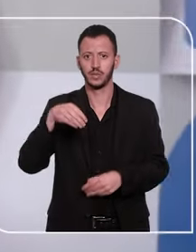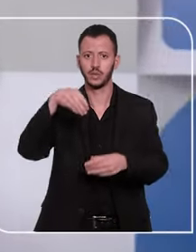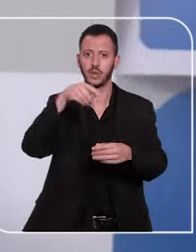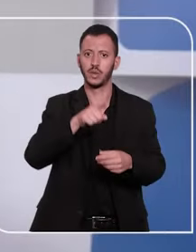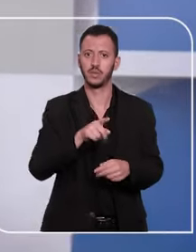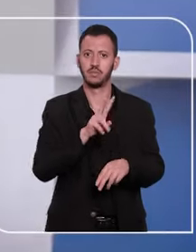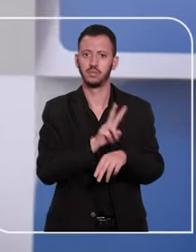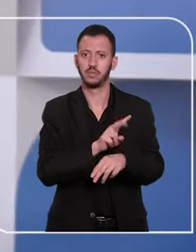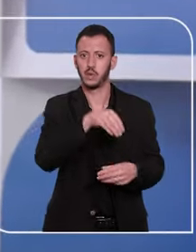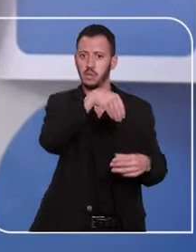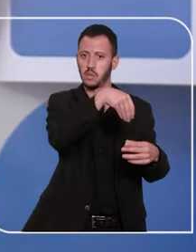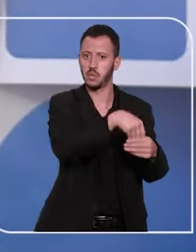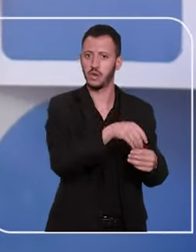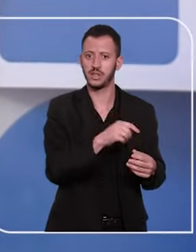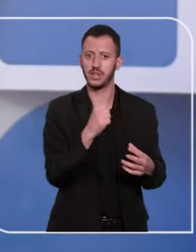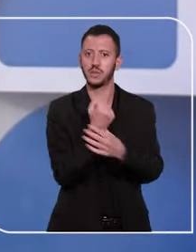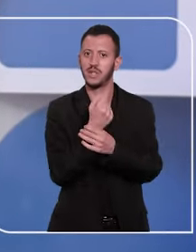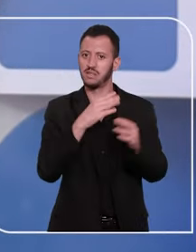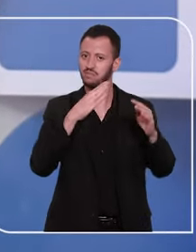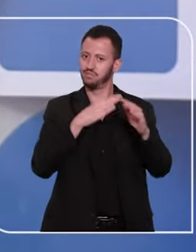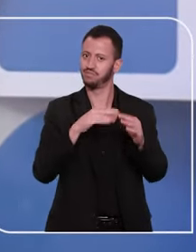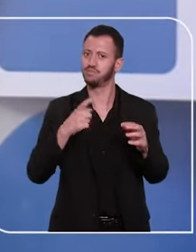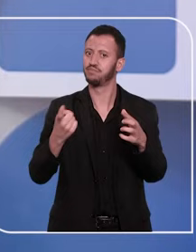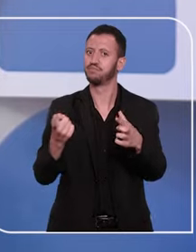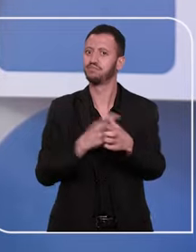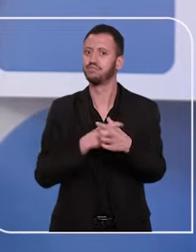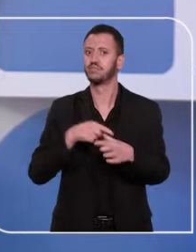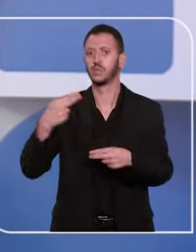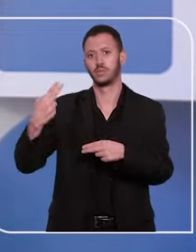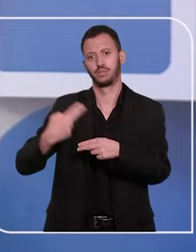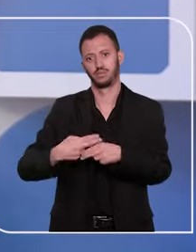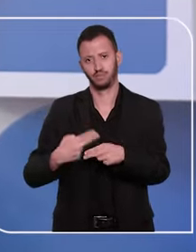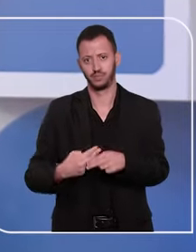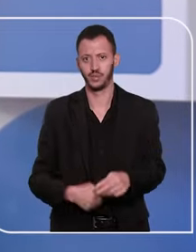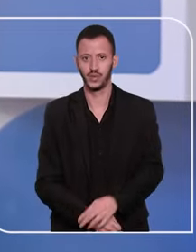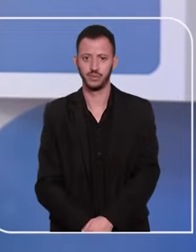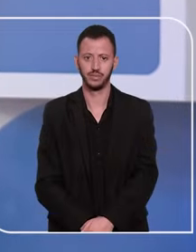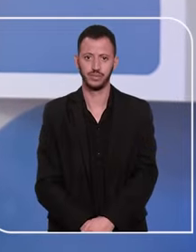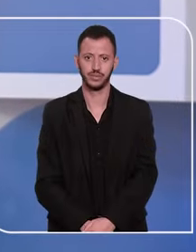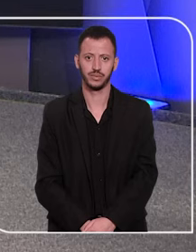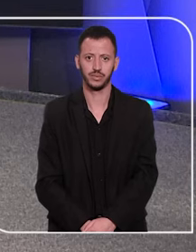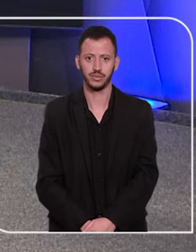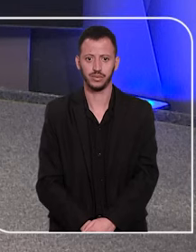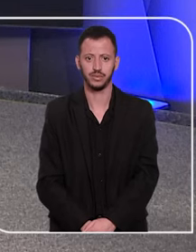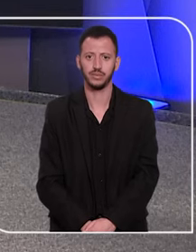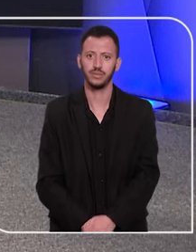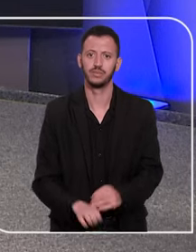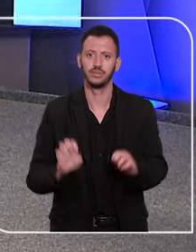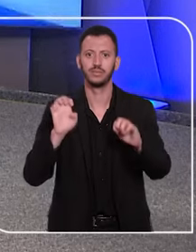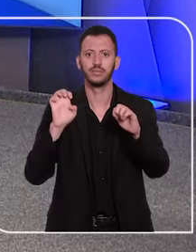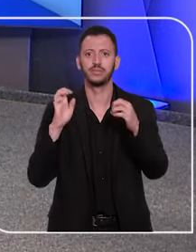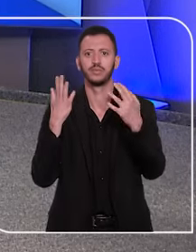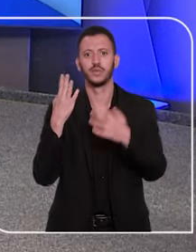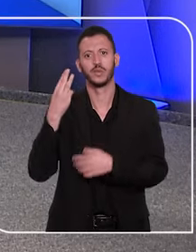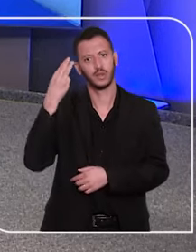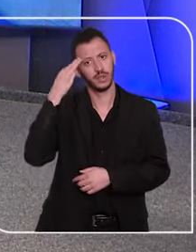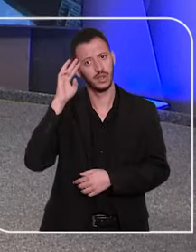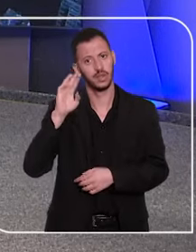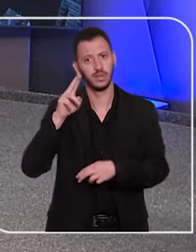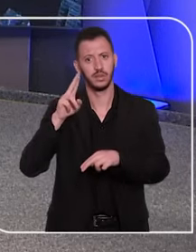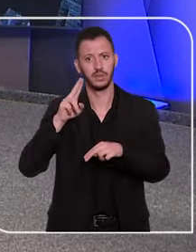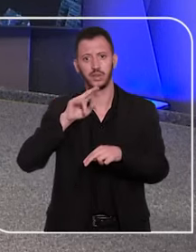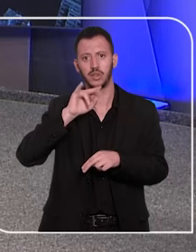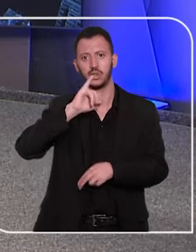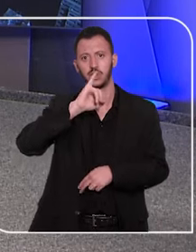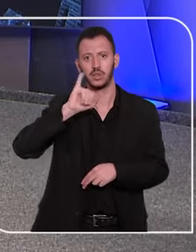penhora de imóvel alienado em execução de dívidas de condomínio o evento vai ocorrer no dia